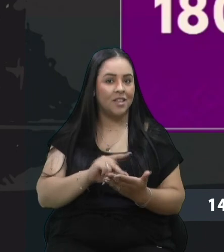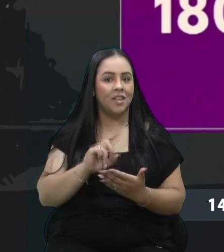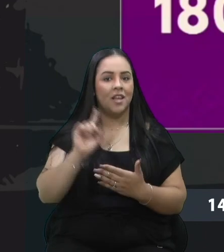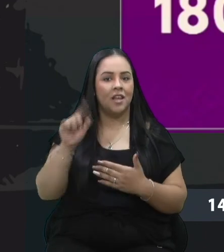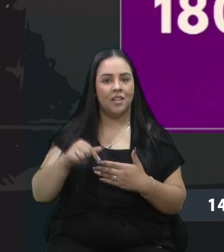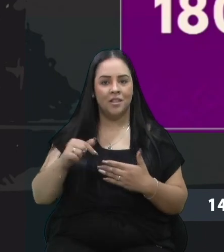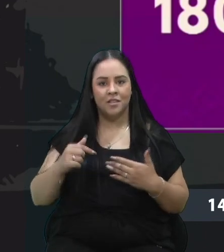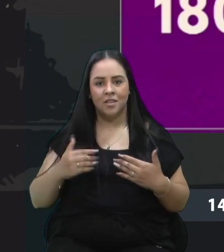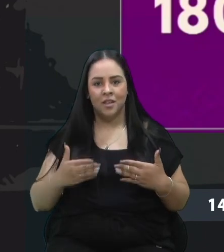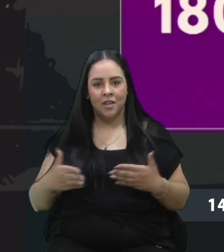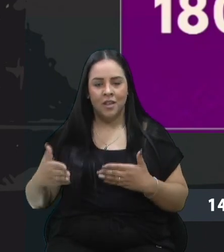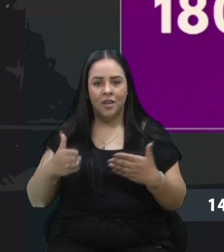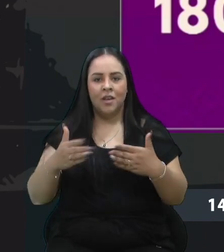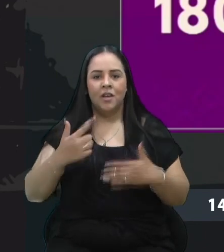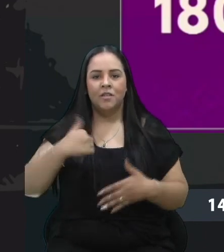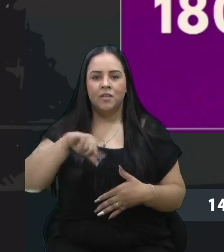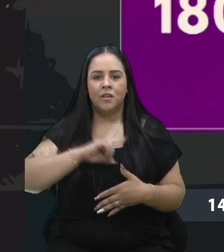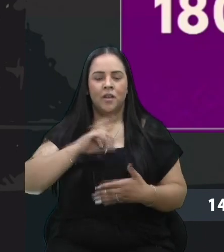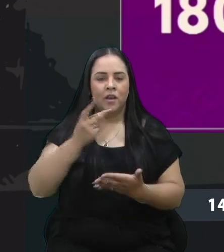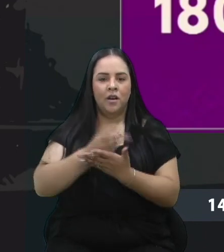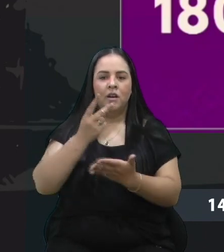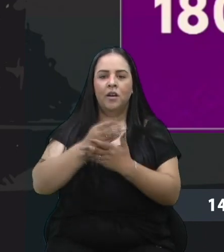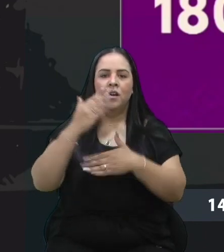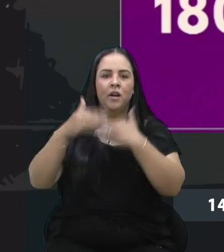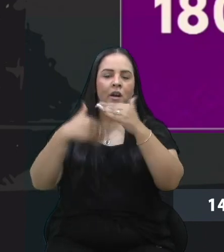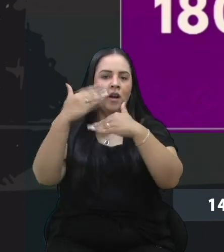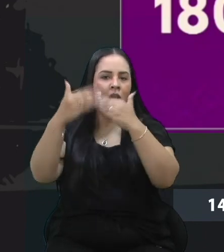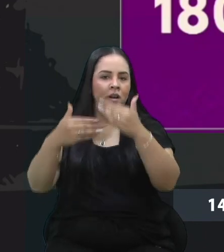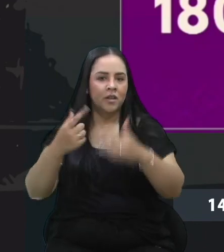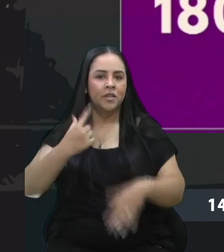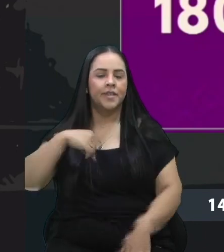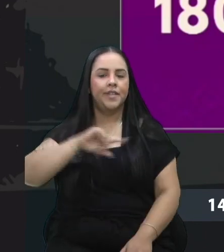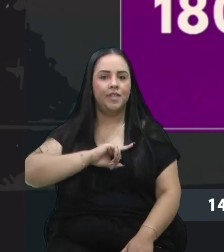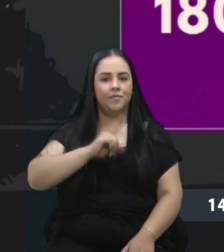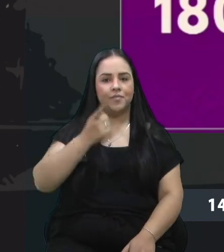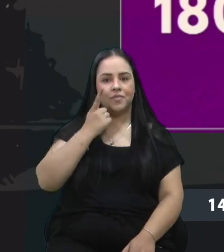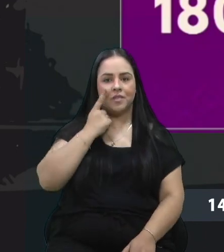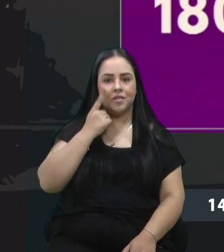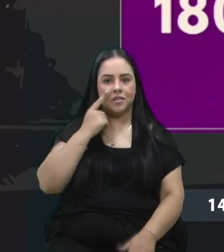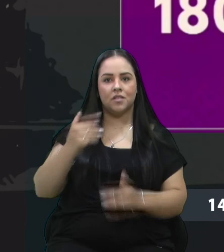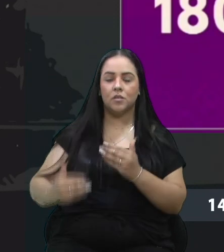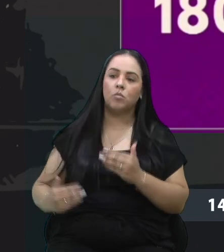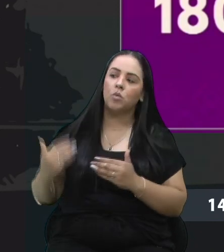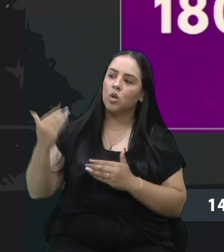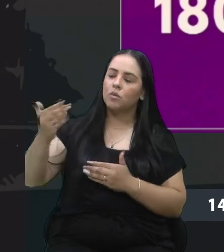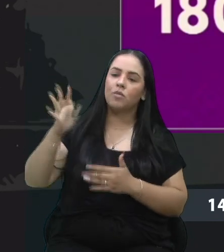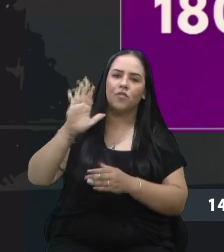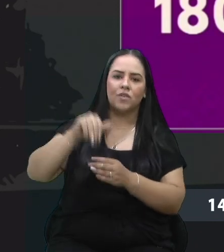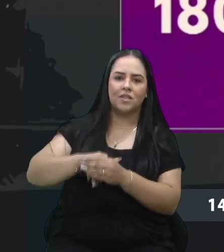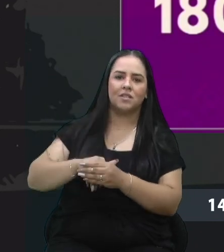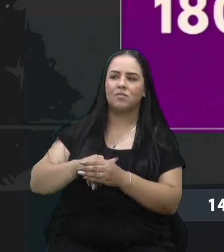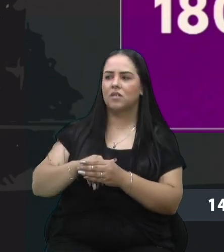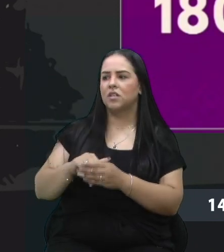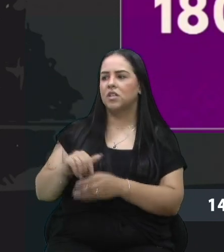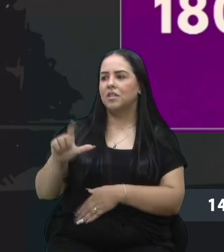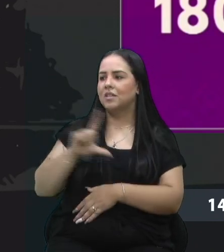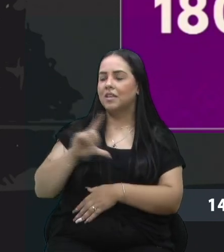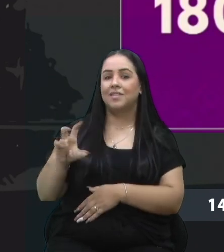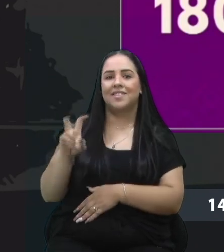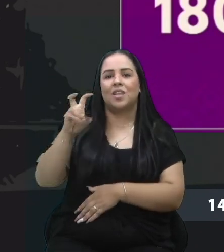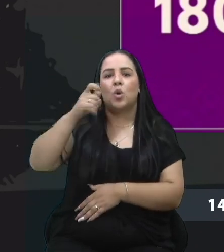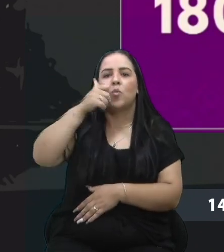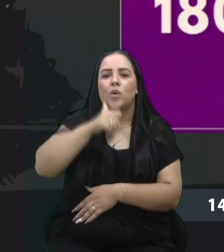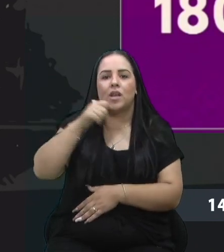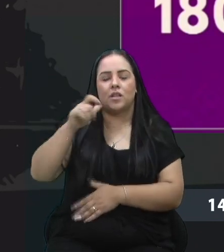caminhada onde a gente esteja sempre crescendo, que a gente veja nas próximas eleições, ao invés de 5 mulheres no